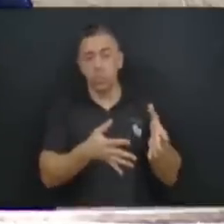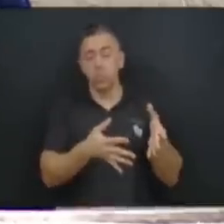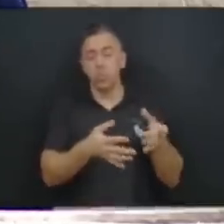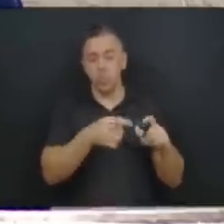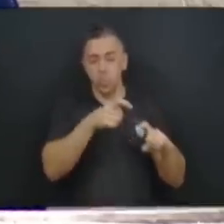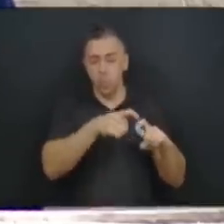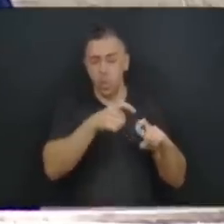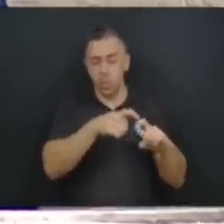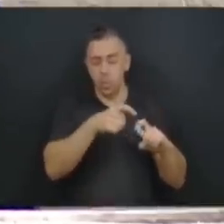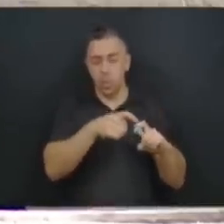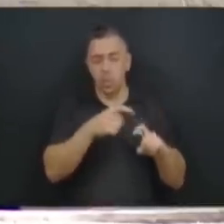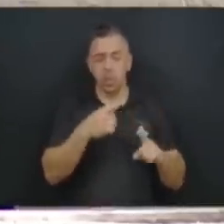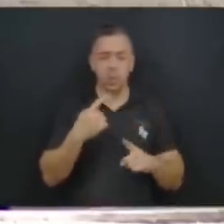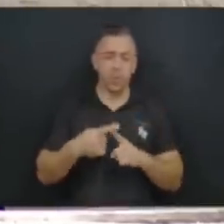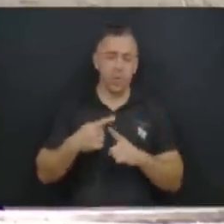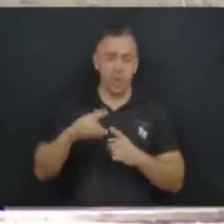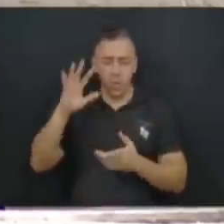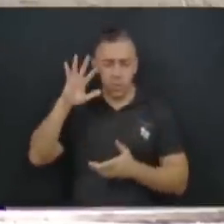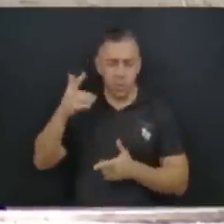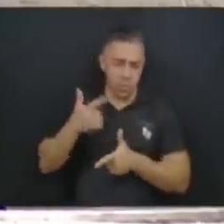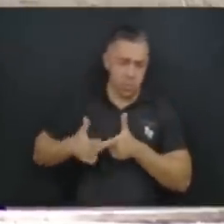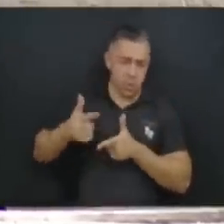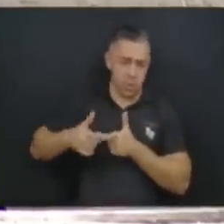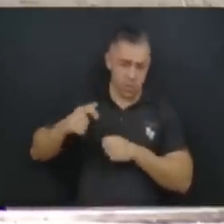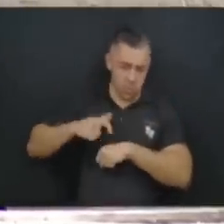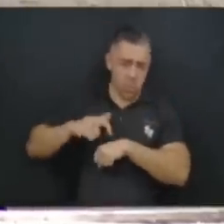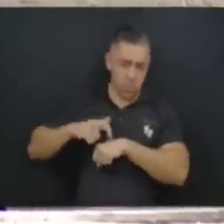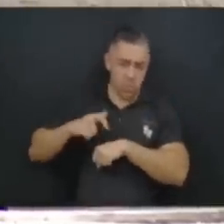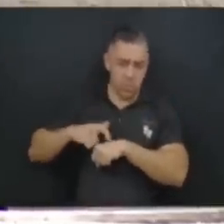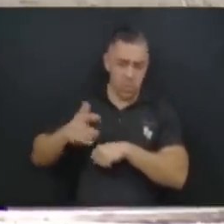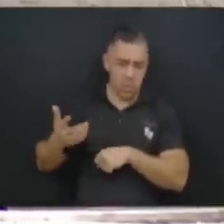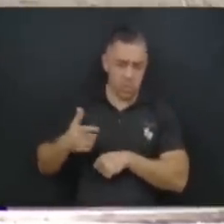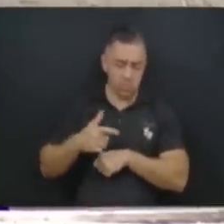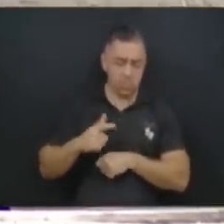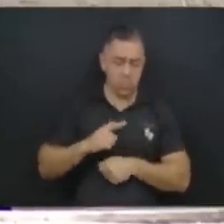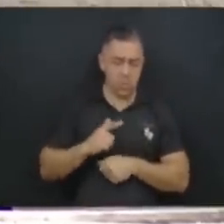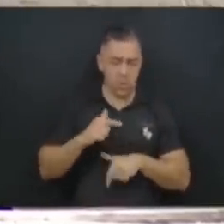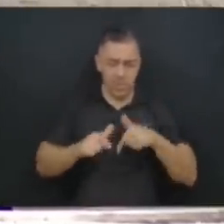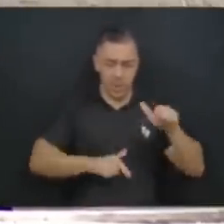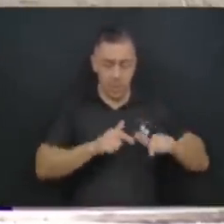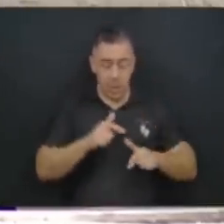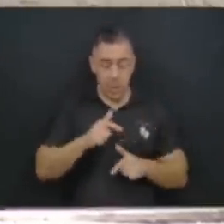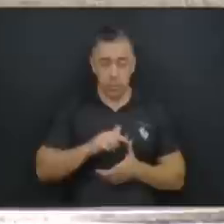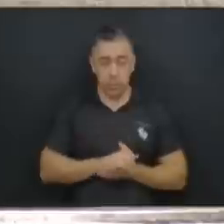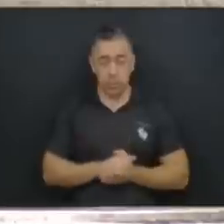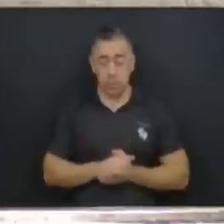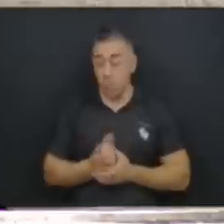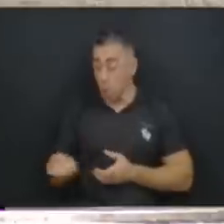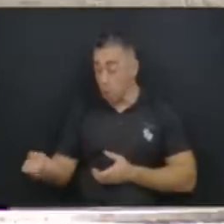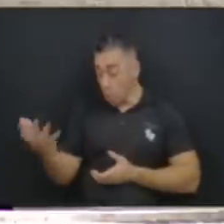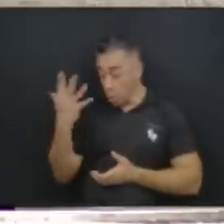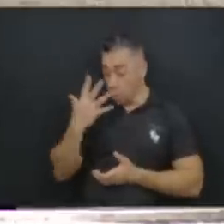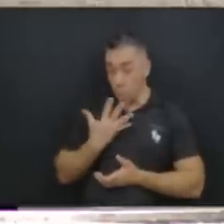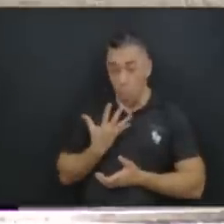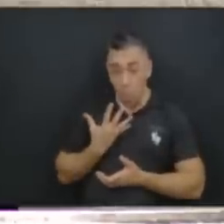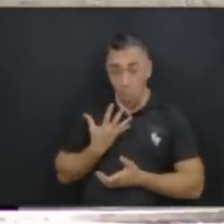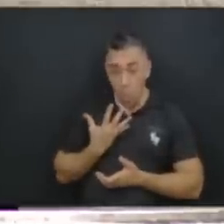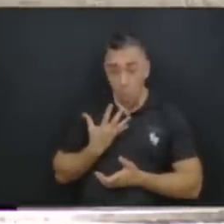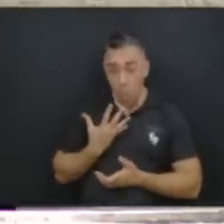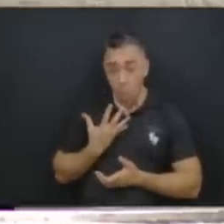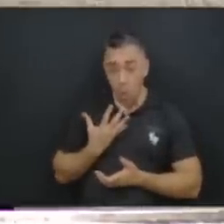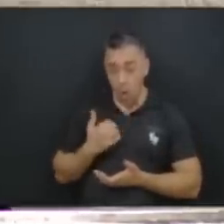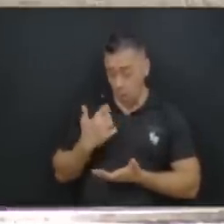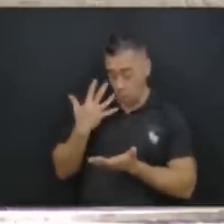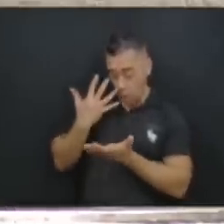que aconteceu no momento que eu era médico eu vejo está gravado